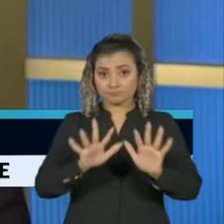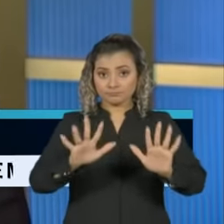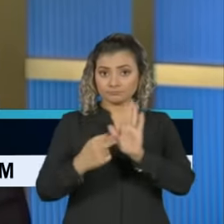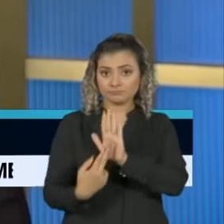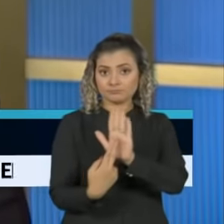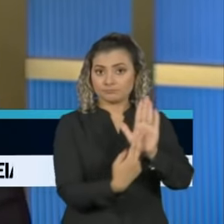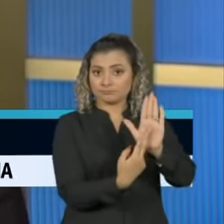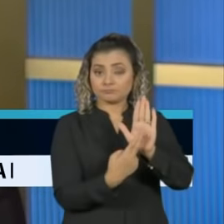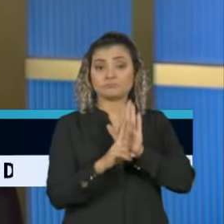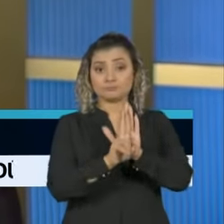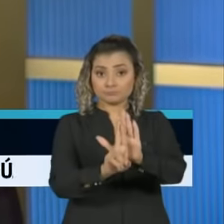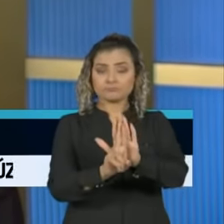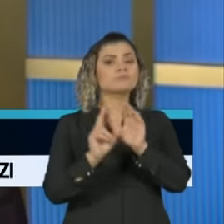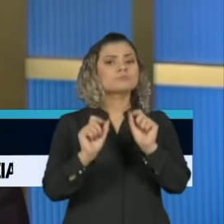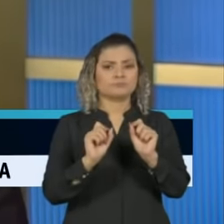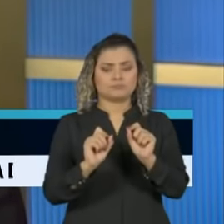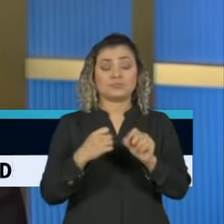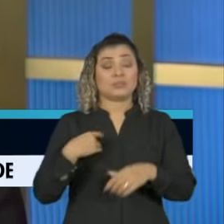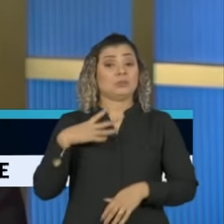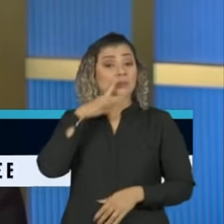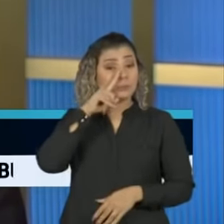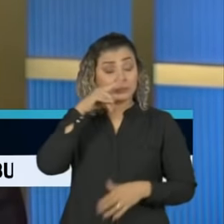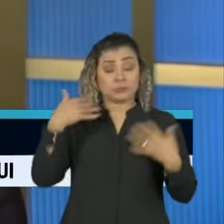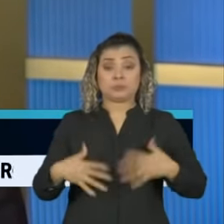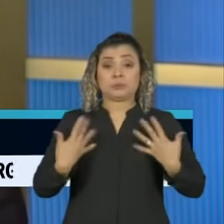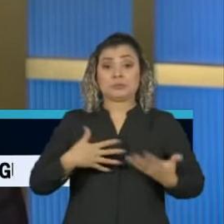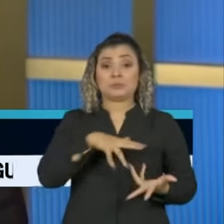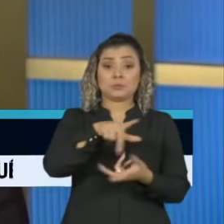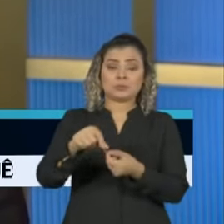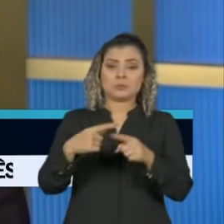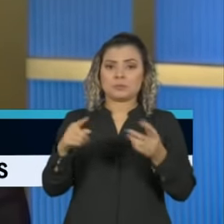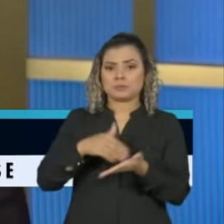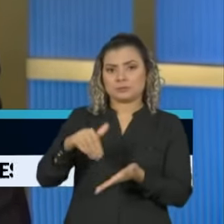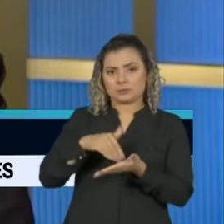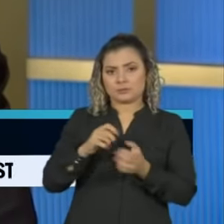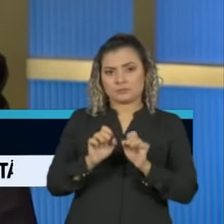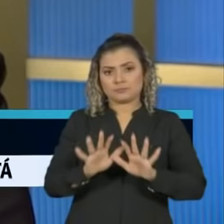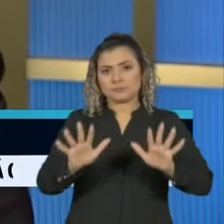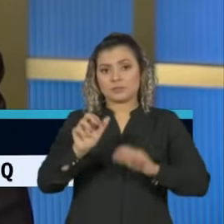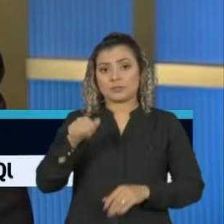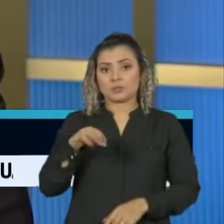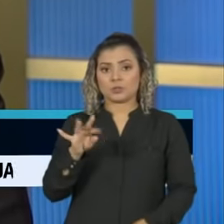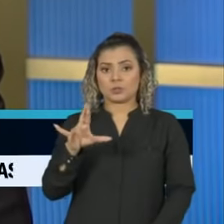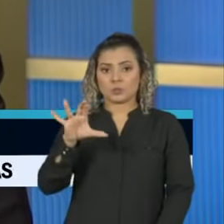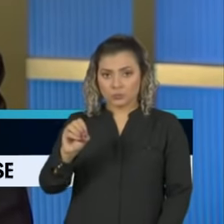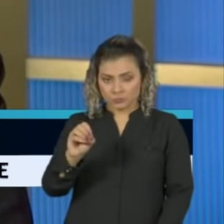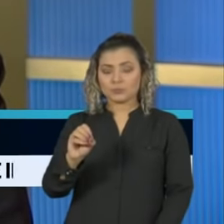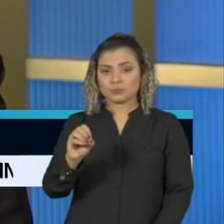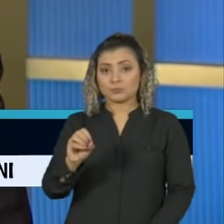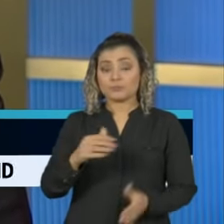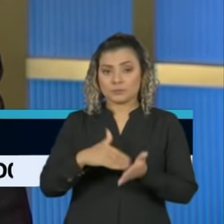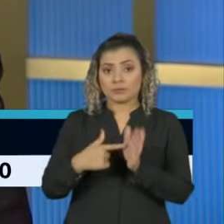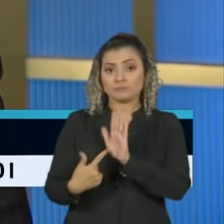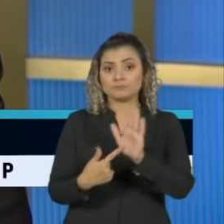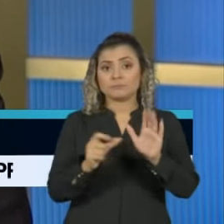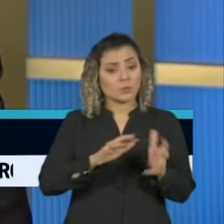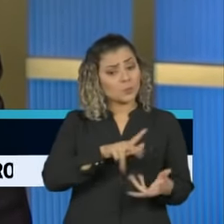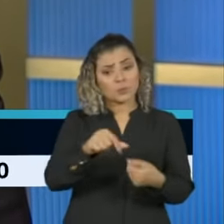O mundo encara uma ameaça sem precedentes. Para o secretário-geral da ONU, Antônio Guterres, toda a humanidade deve